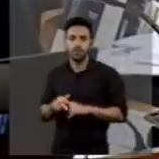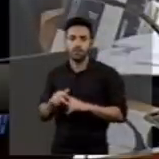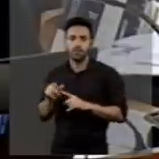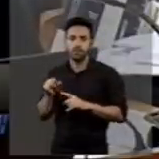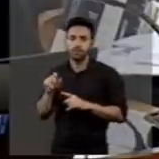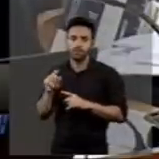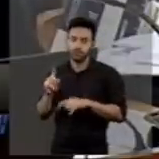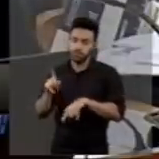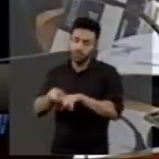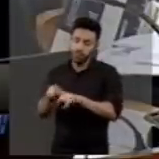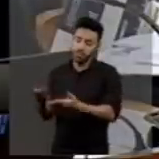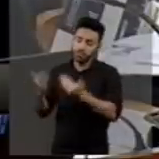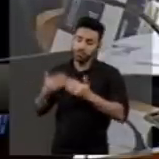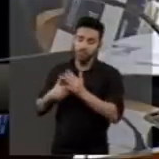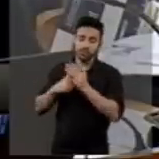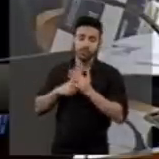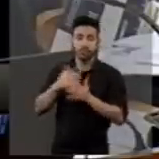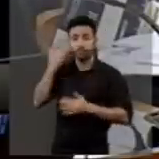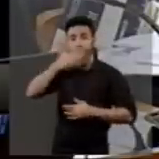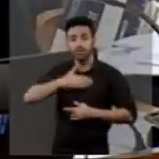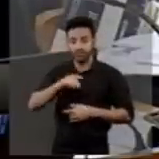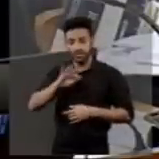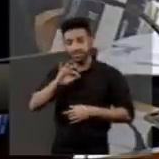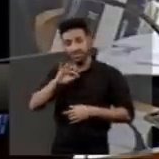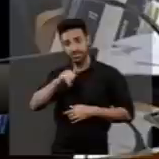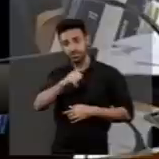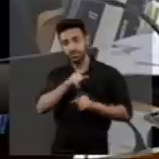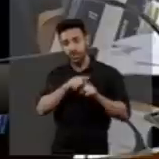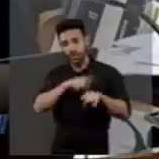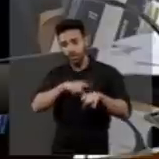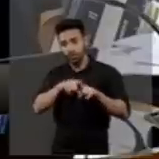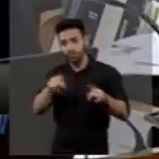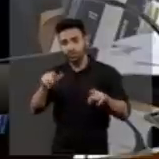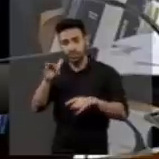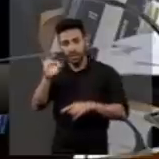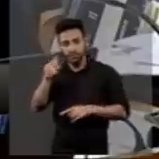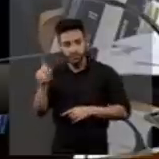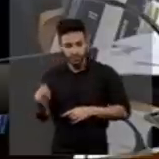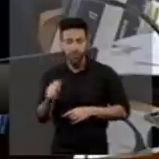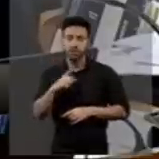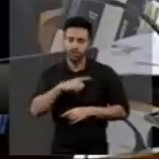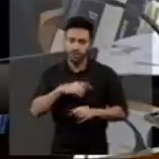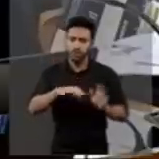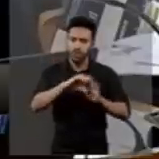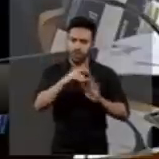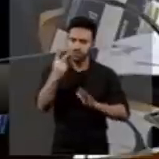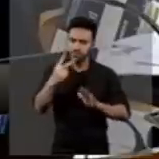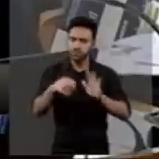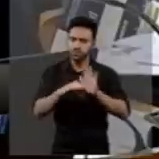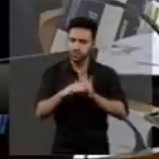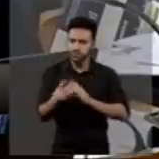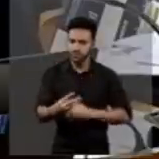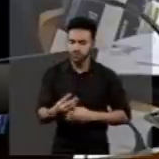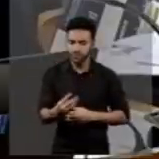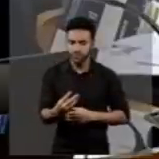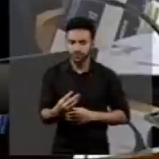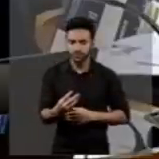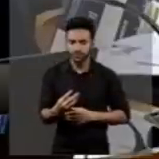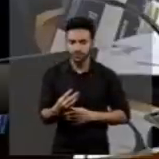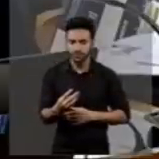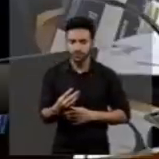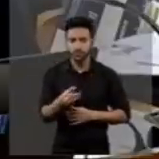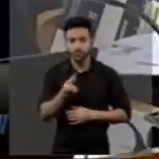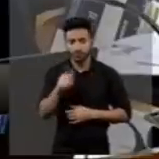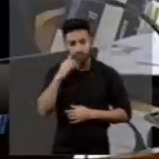prazo de 10 dias. Ou seja, há no parágrafo 2º, há no parágrafo 3º, a autoridade concedente